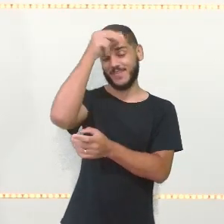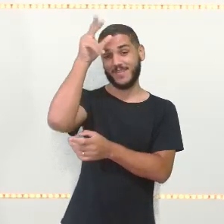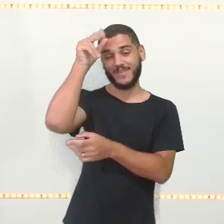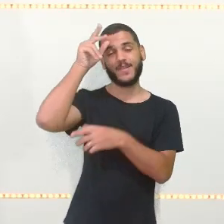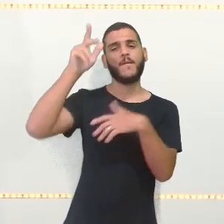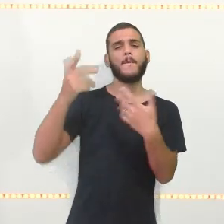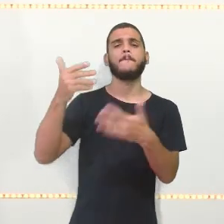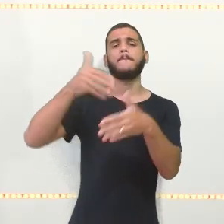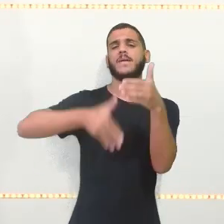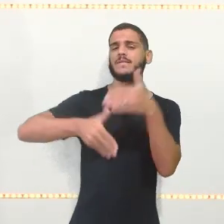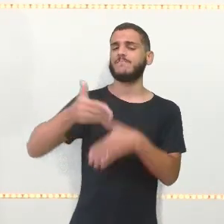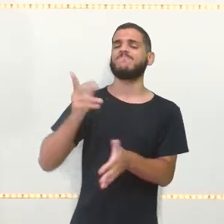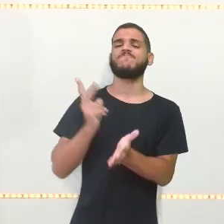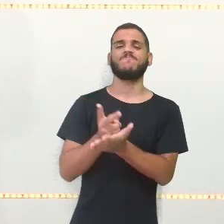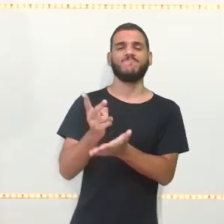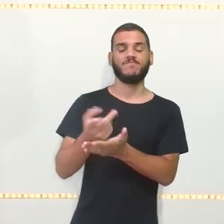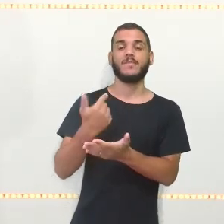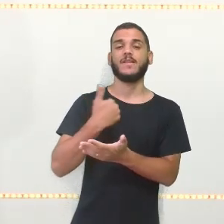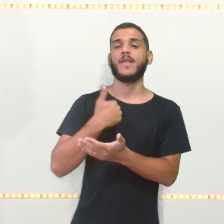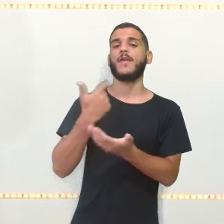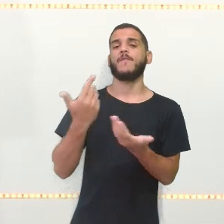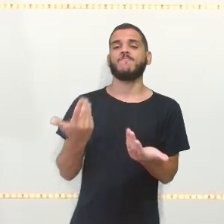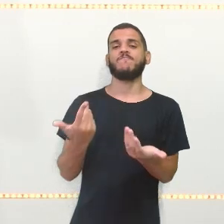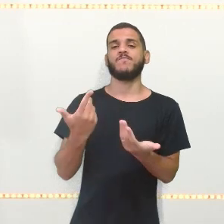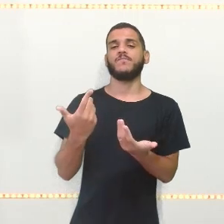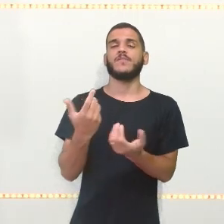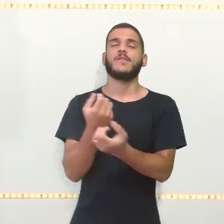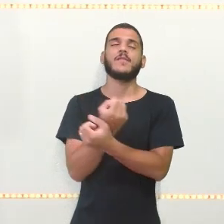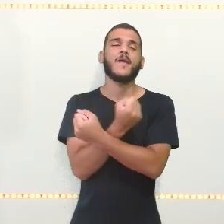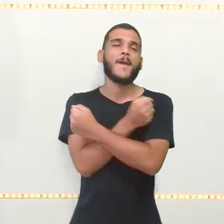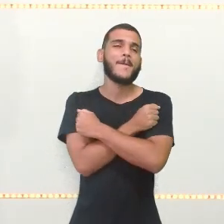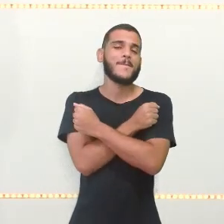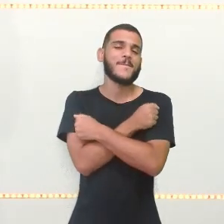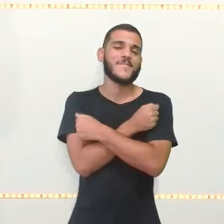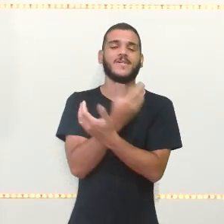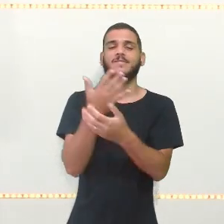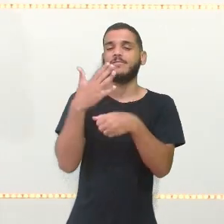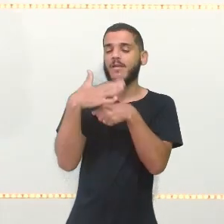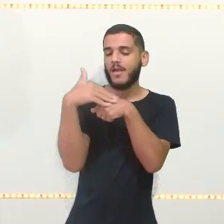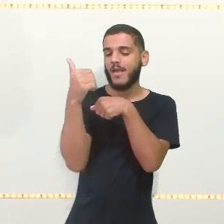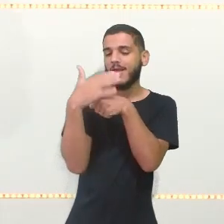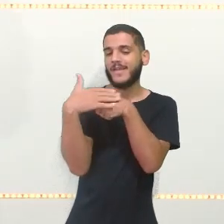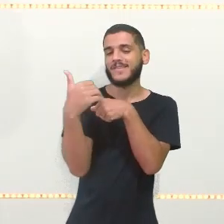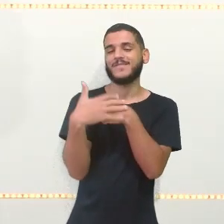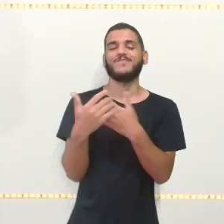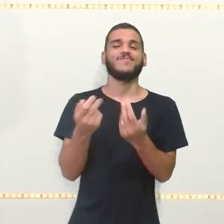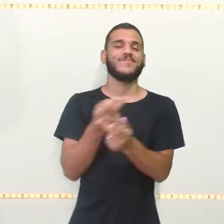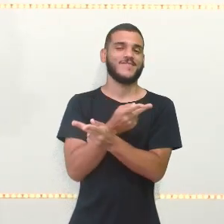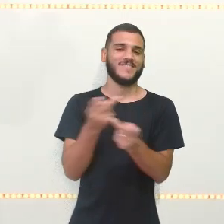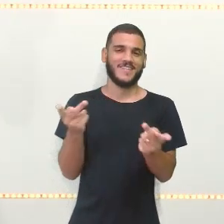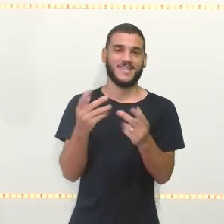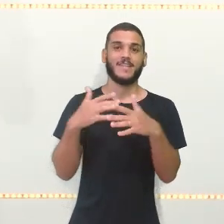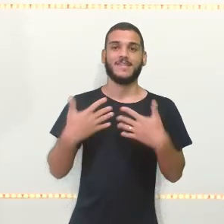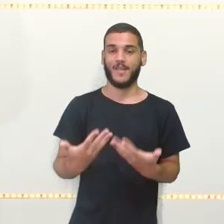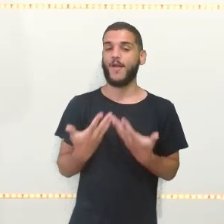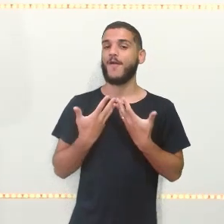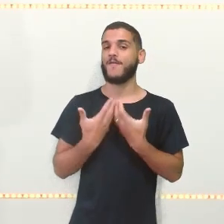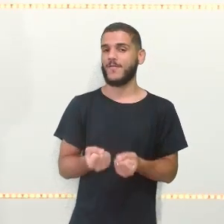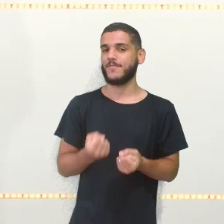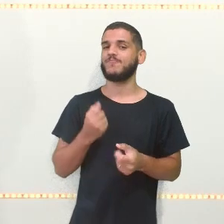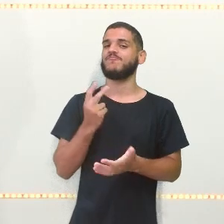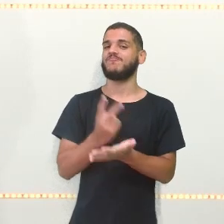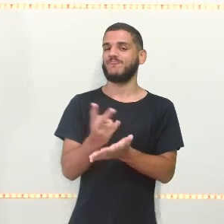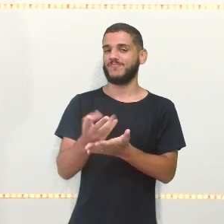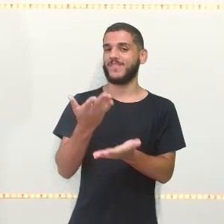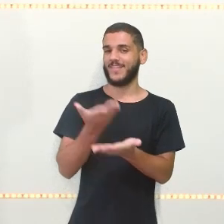gente sempre, não é? Então, todo o meu abraço, meu carinho, meu afeto, certo, gente? Vamos lá, vamos a